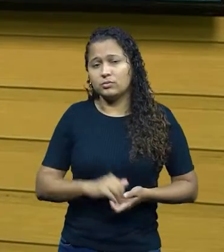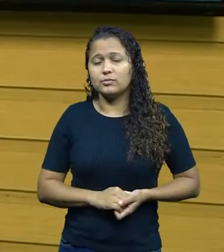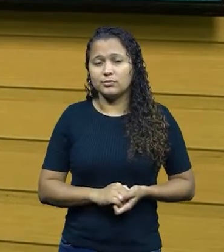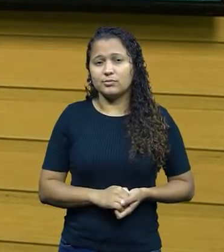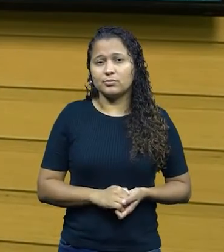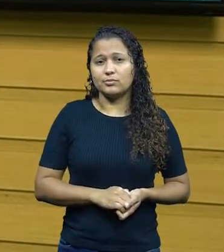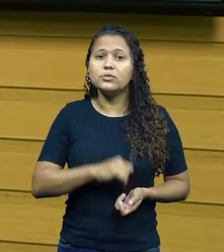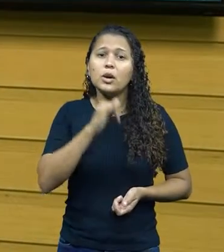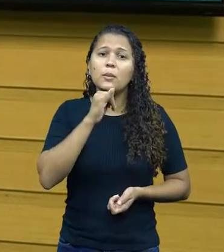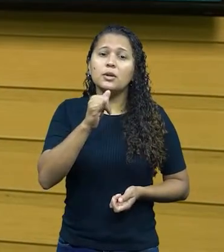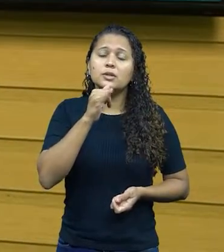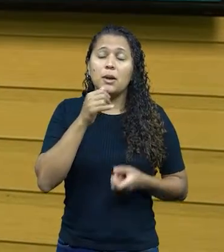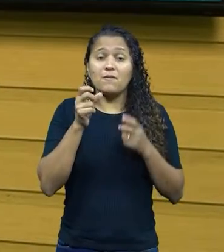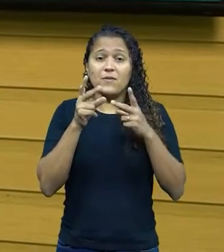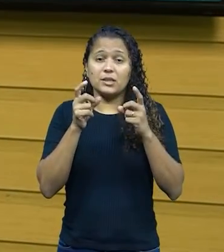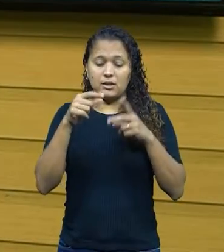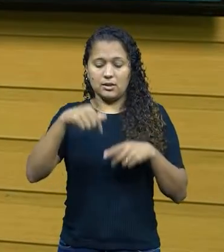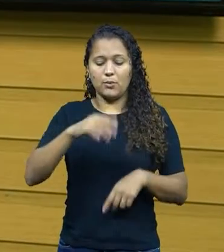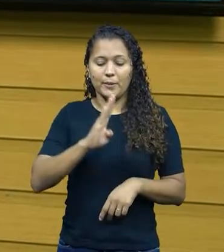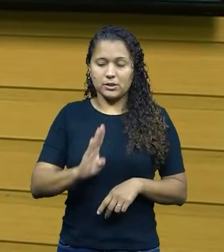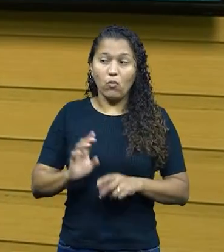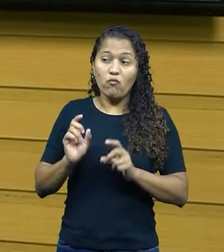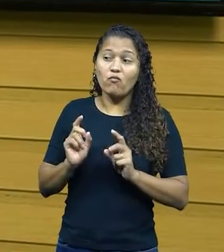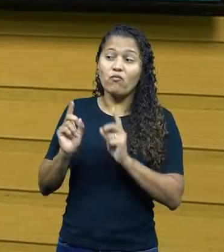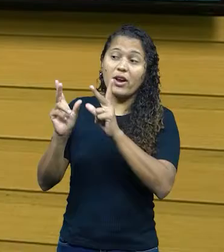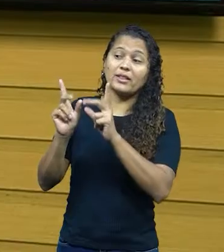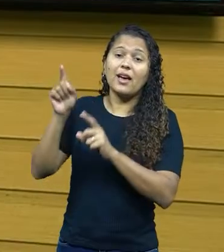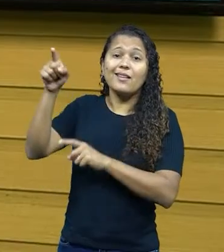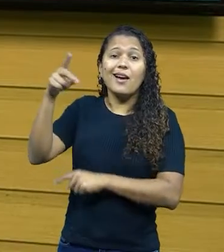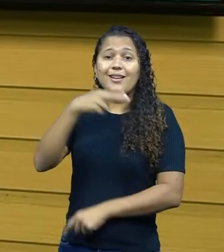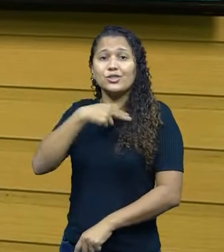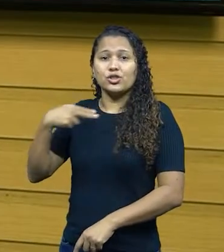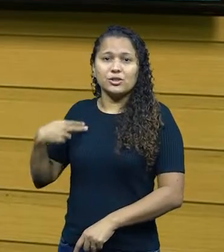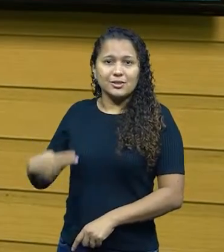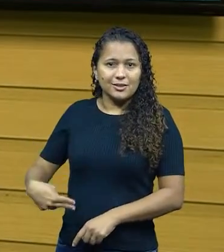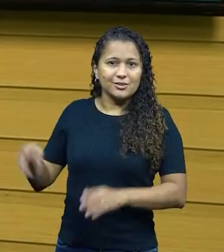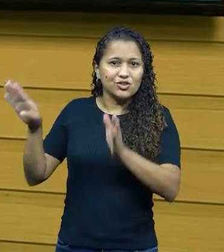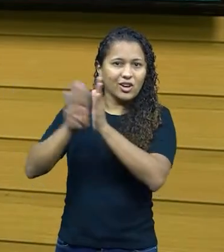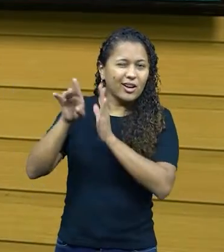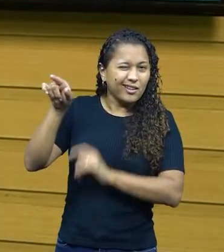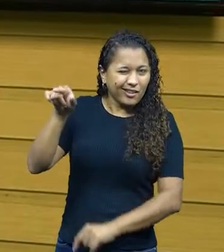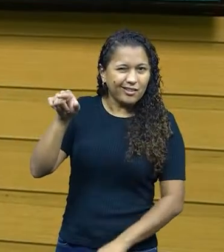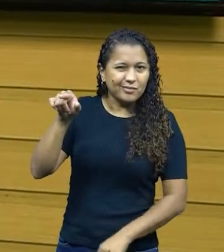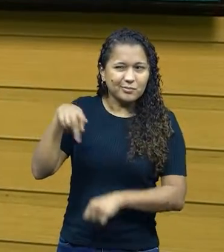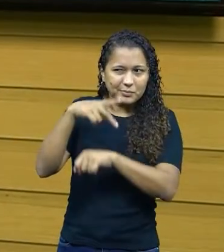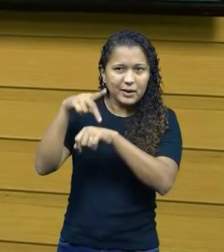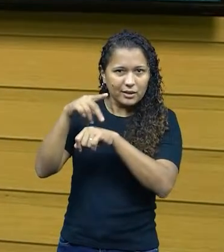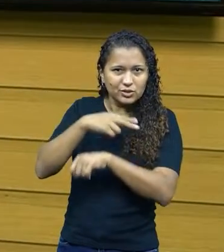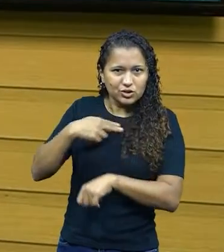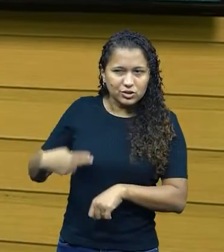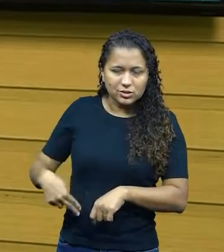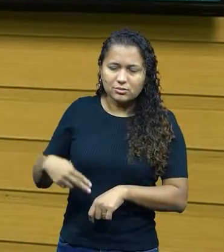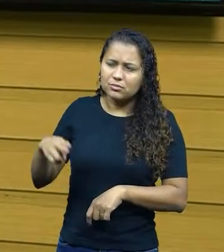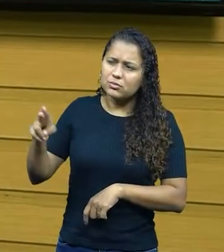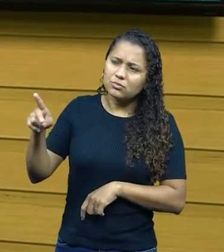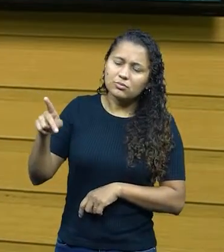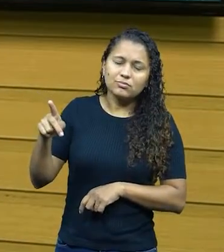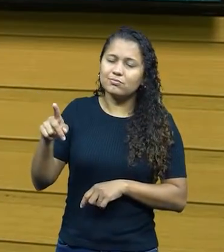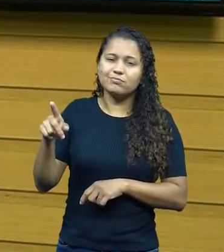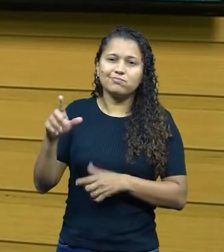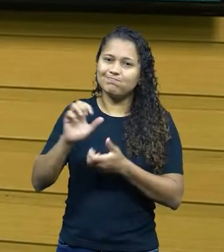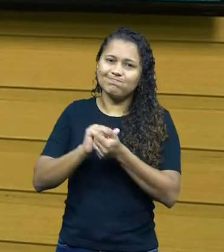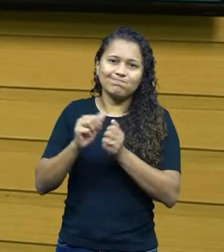a gente vendesse um produto e que chegasse na China, talvez lá não fosse adequado